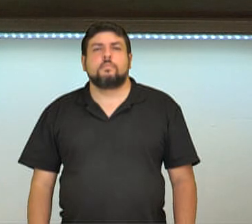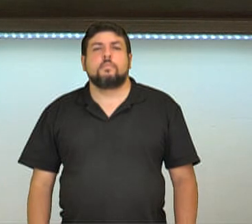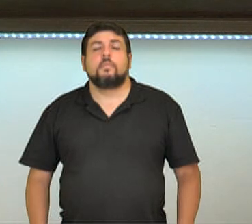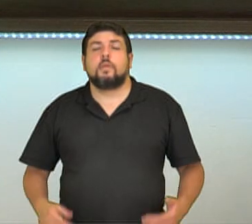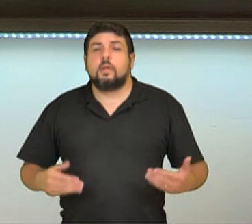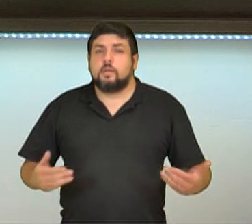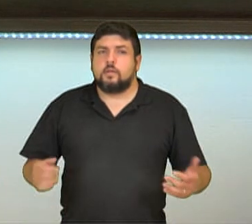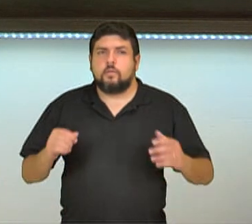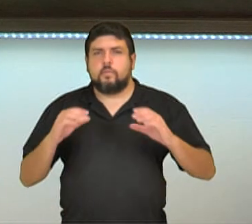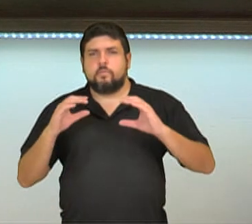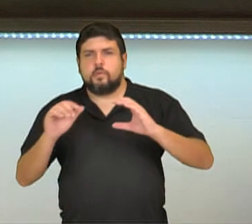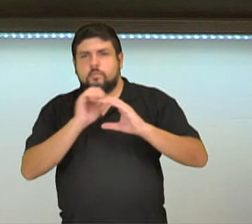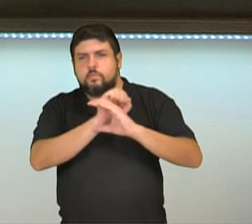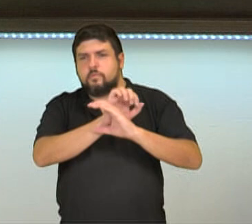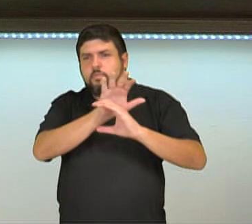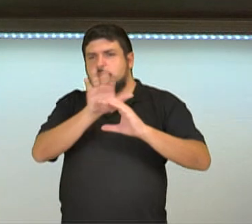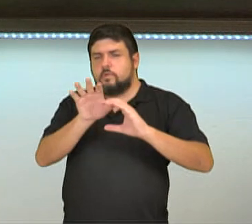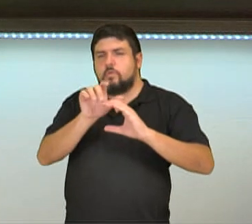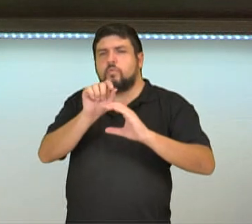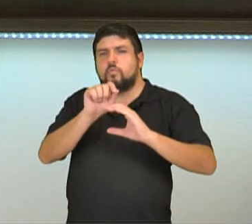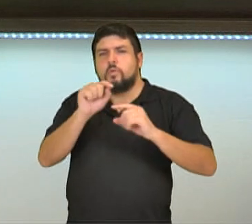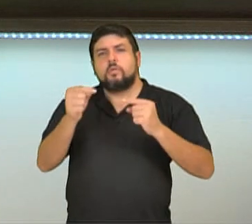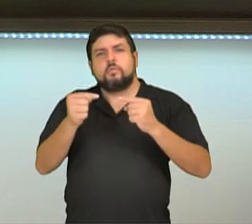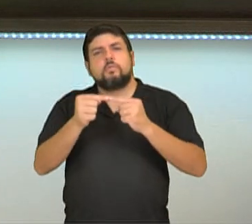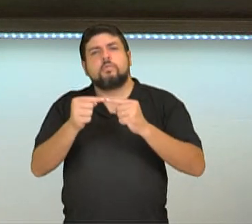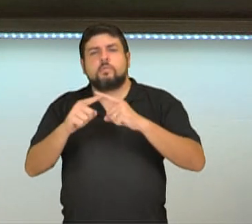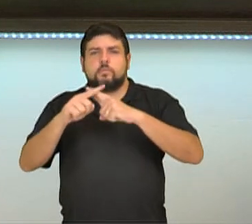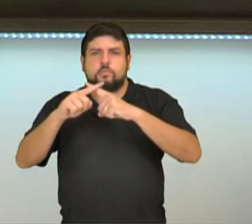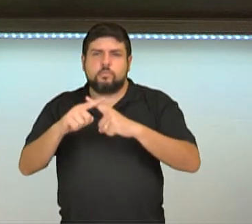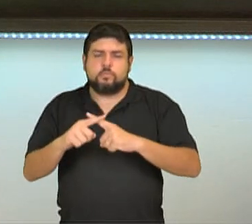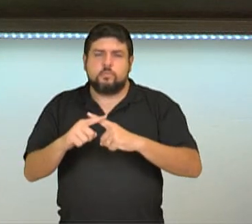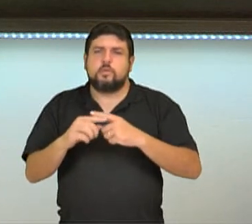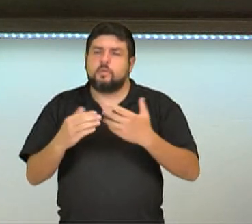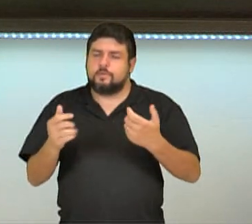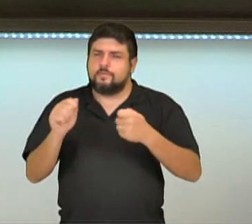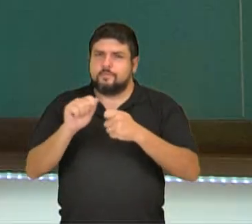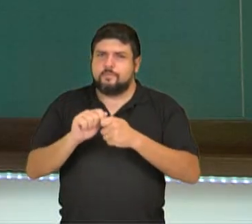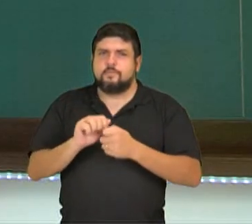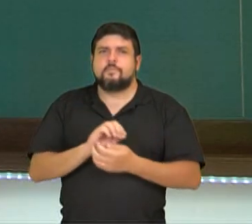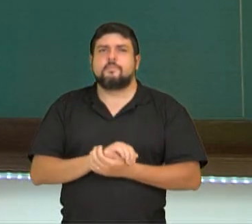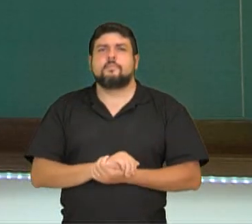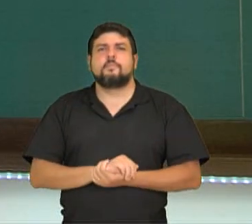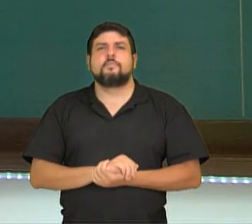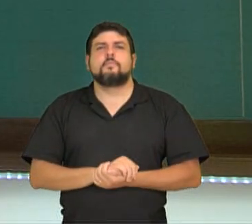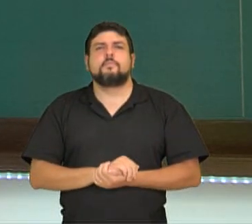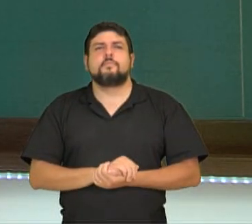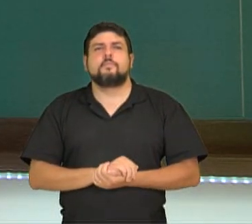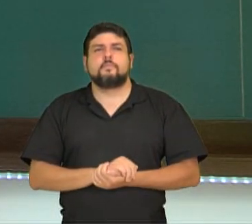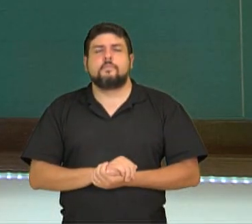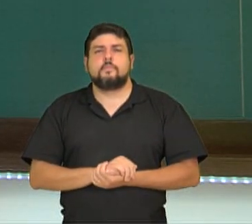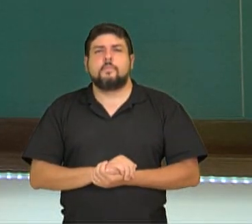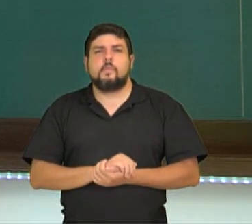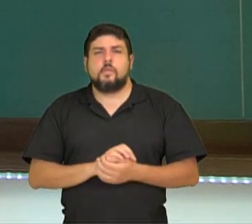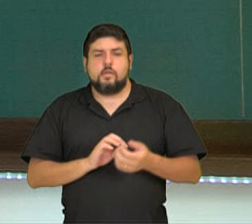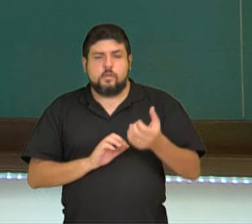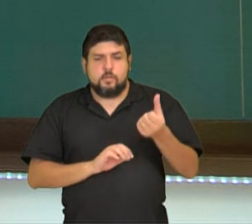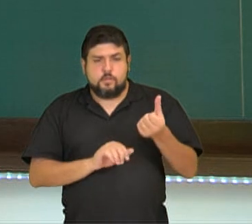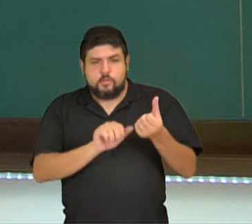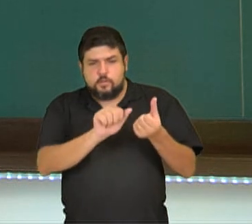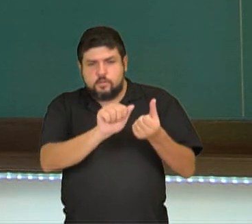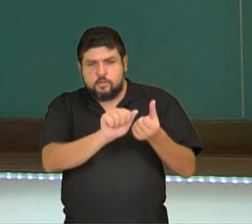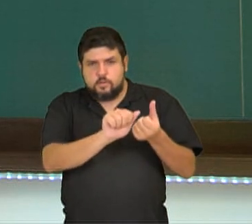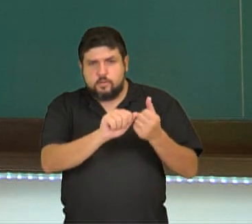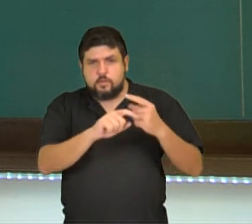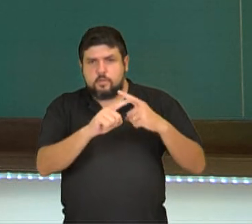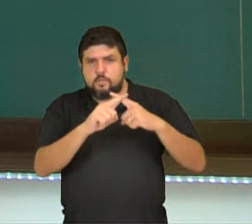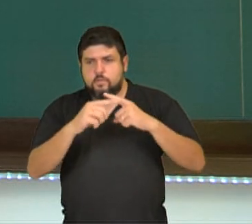propriedade distributiva tem a ver com a multiplicação, ok? Então é isso que nós vamos fazer. Vamos lá. Vamos multiplicar o 6A por